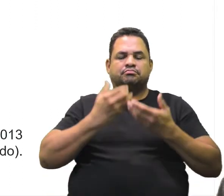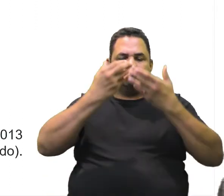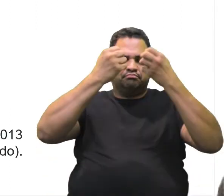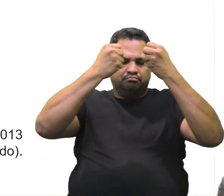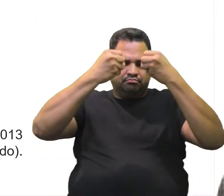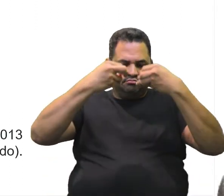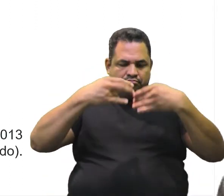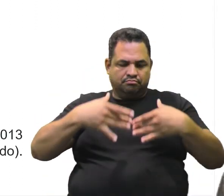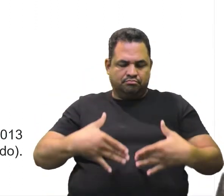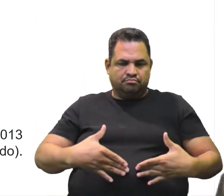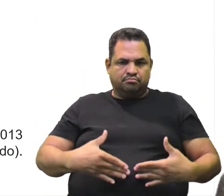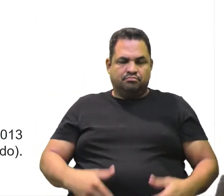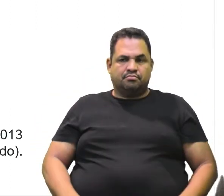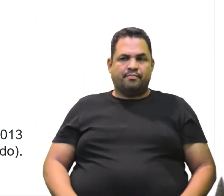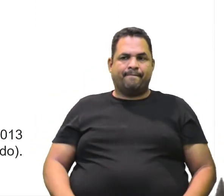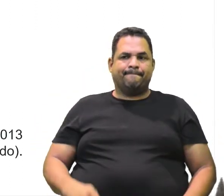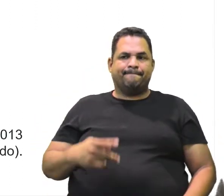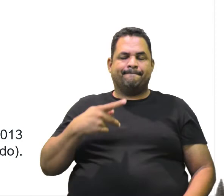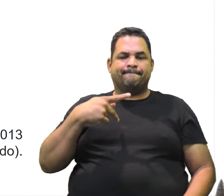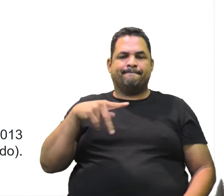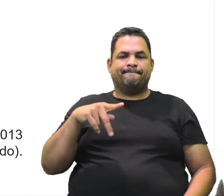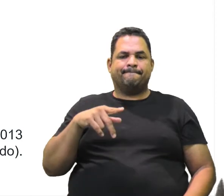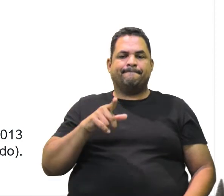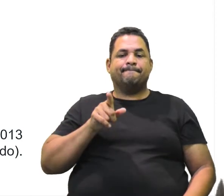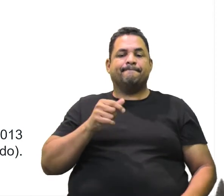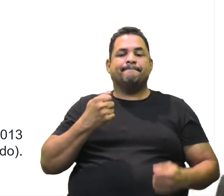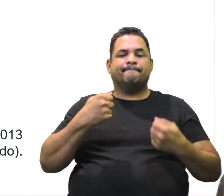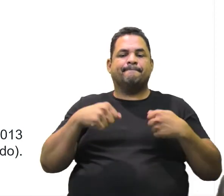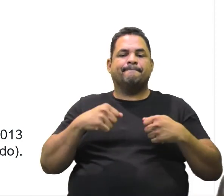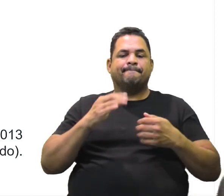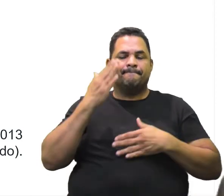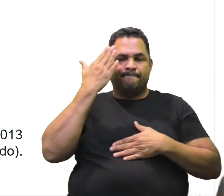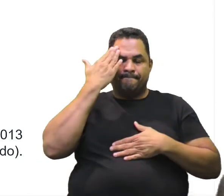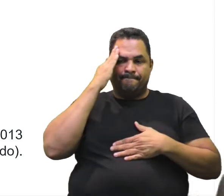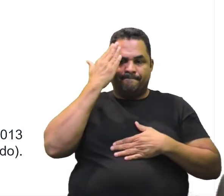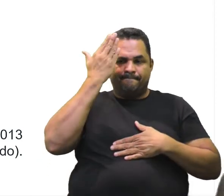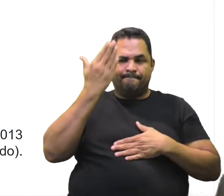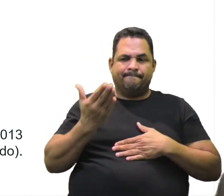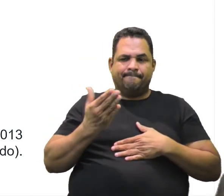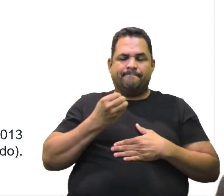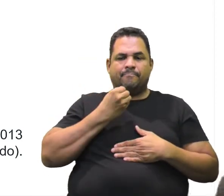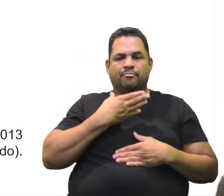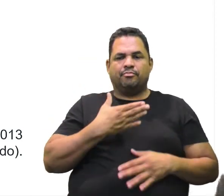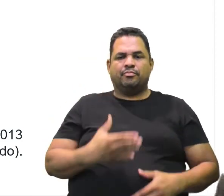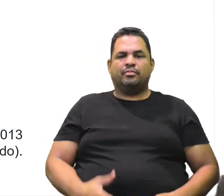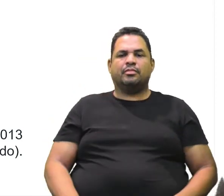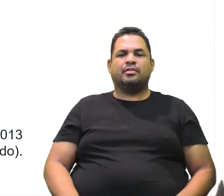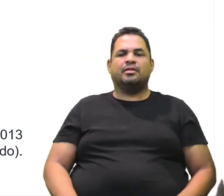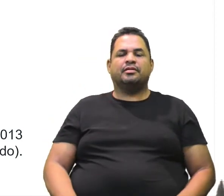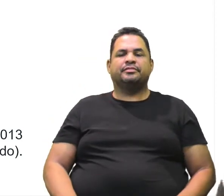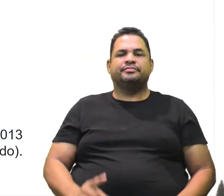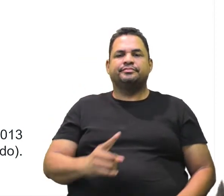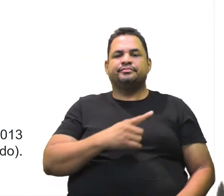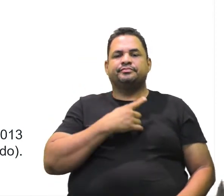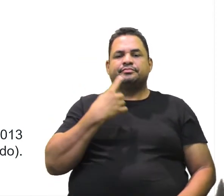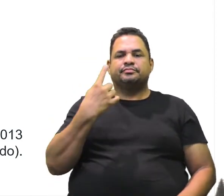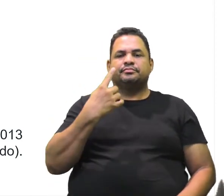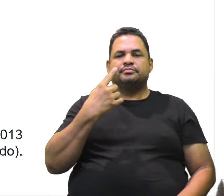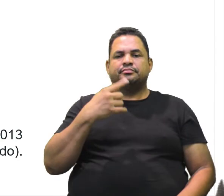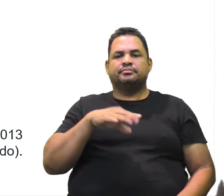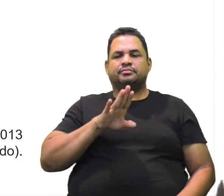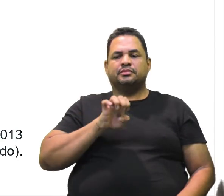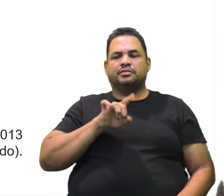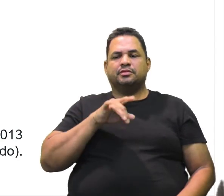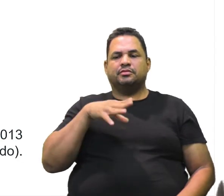comentário para que você pudesse entender, tá bom? Nós temos a entalpia